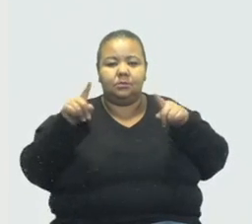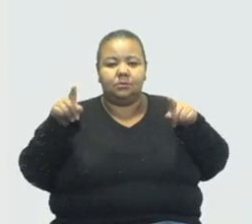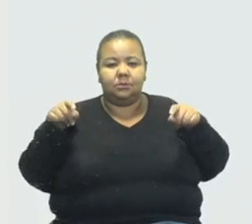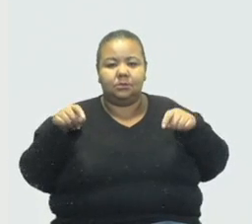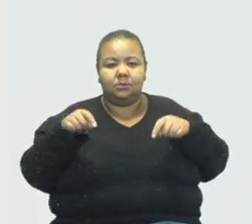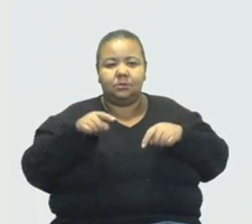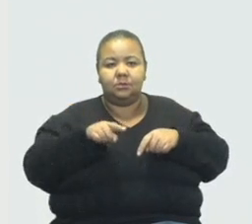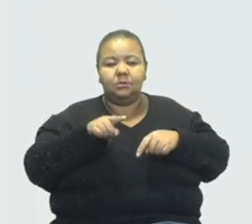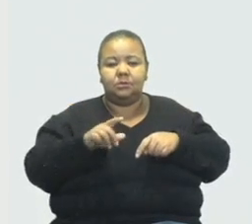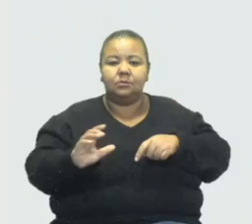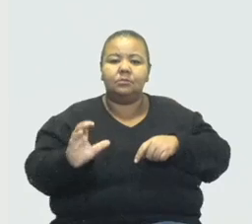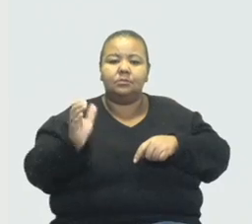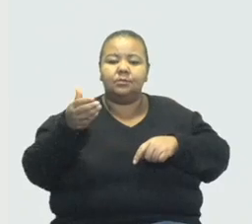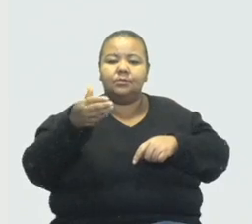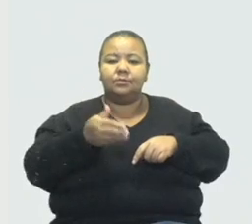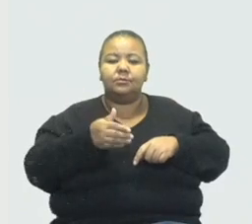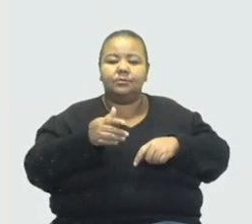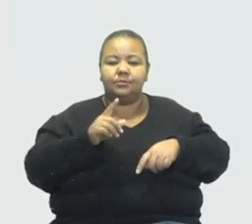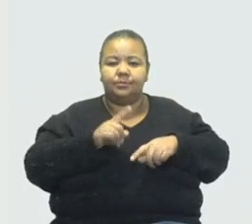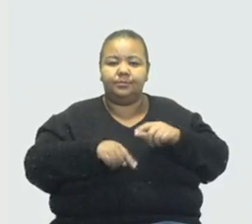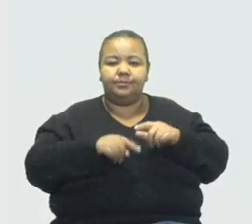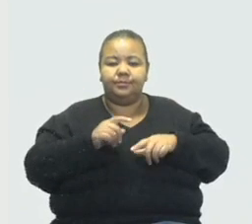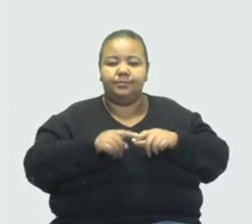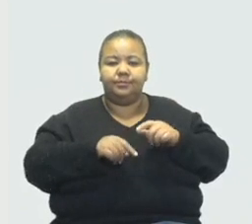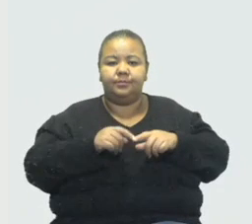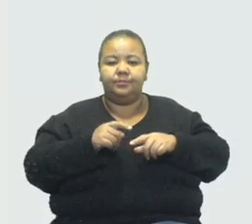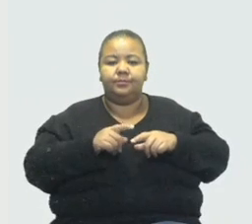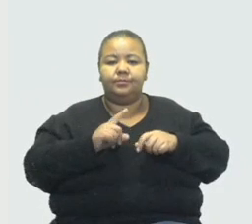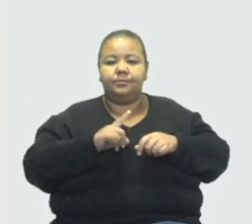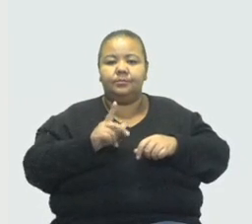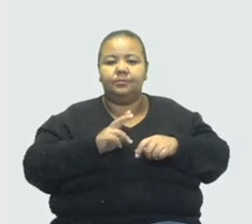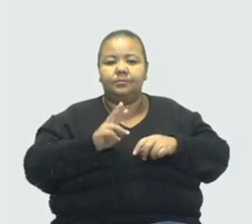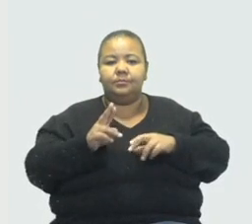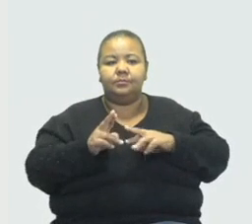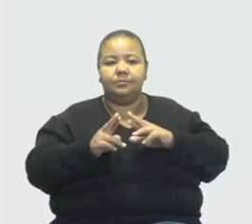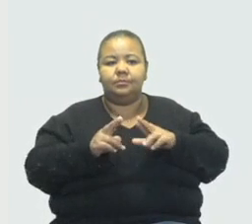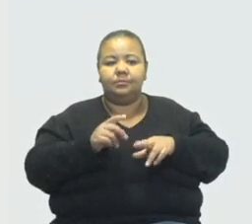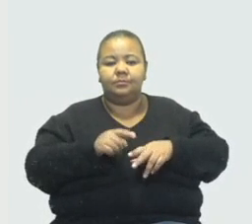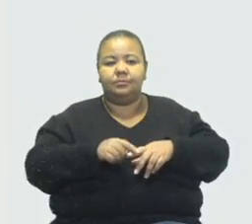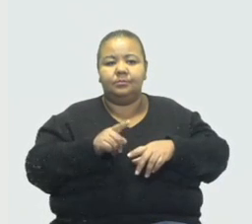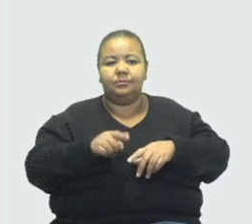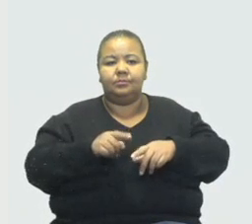isso acontece, o nosso produto terá como resposta